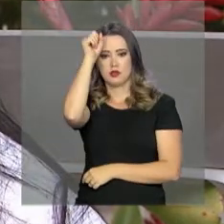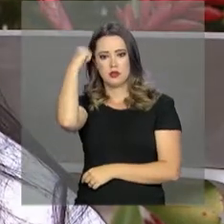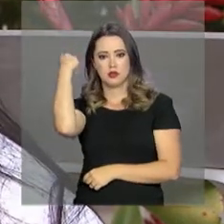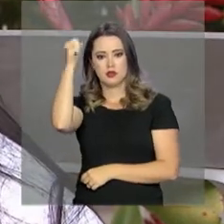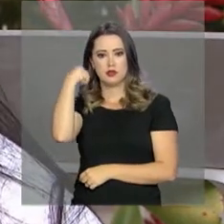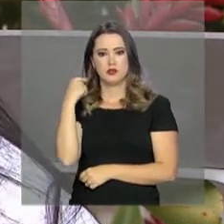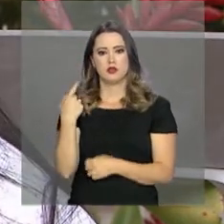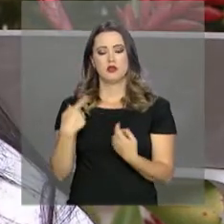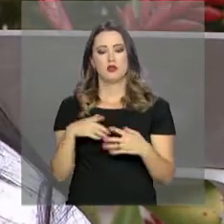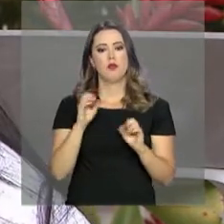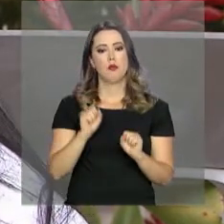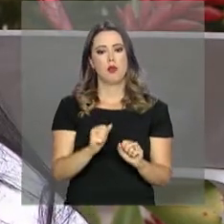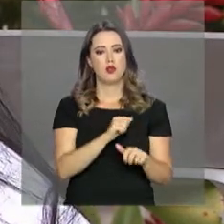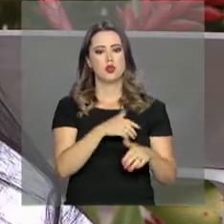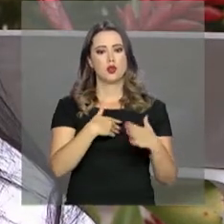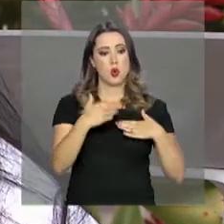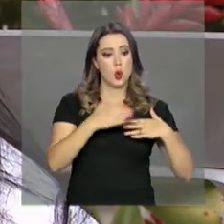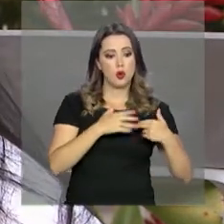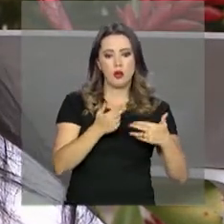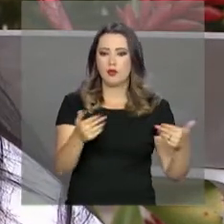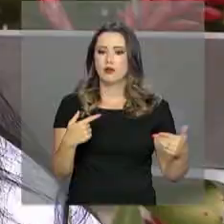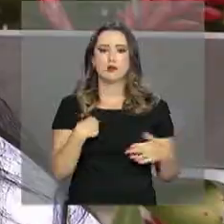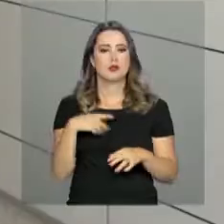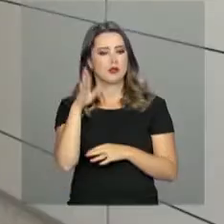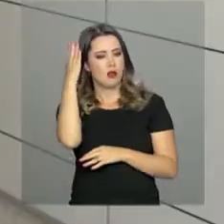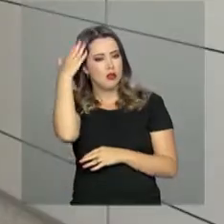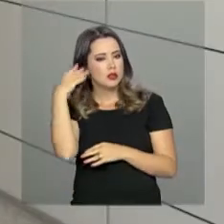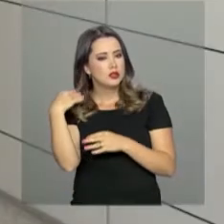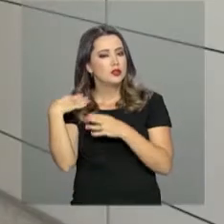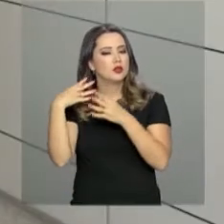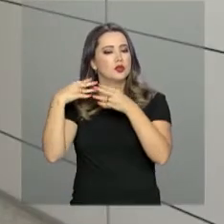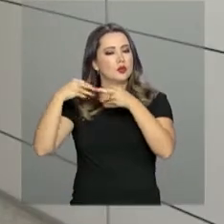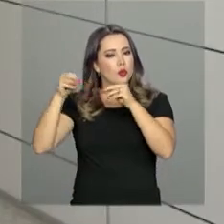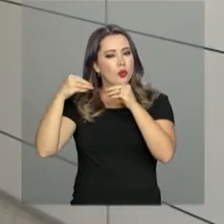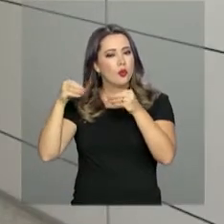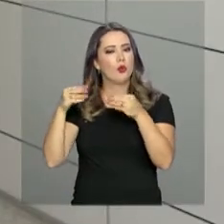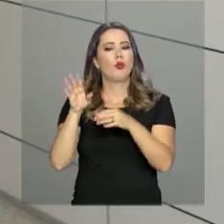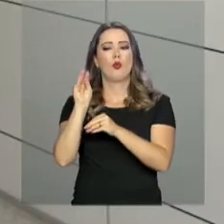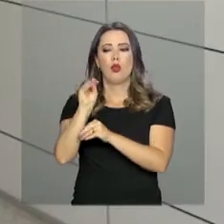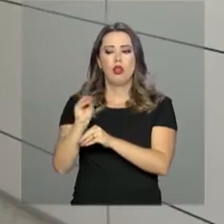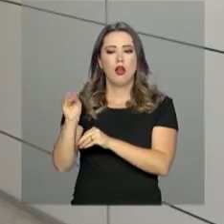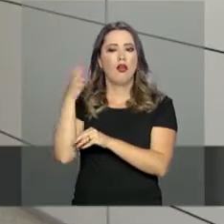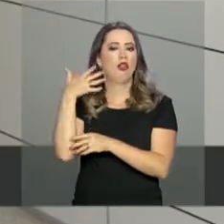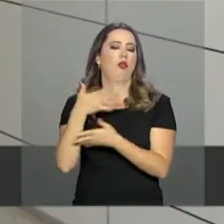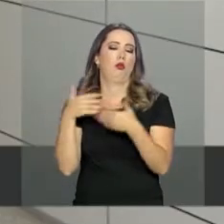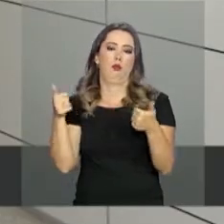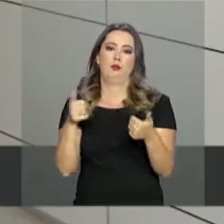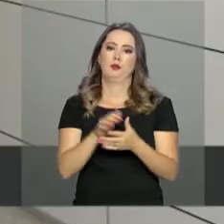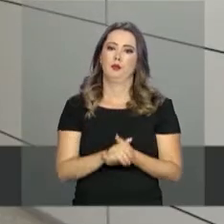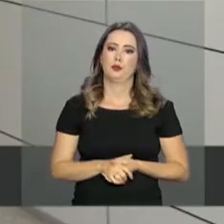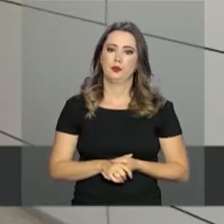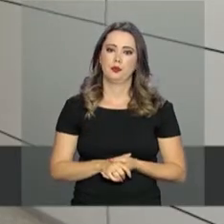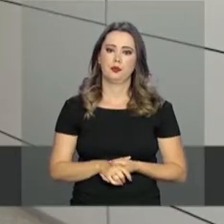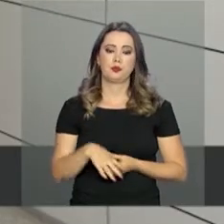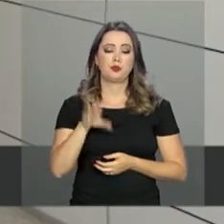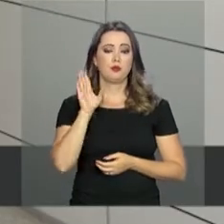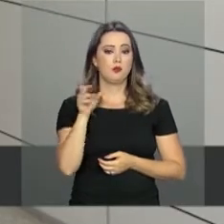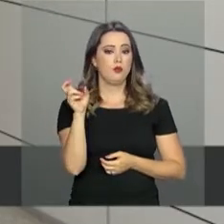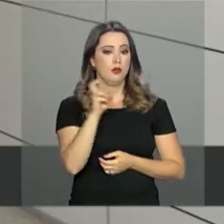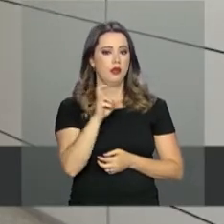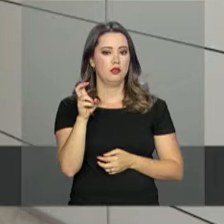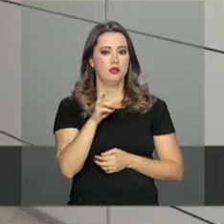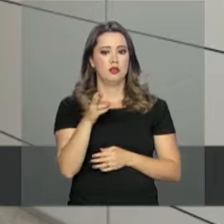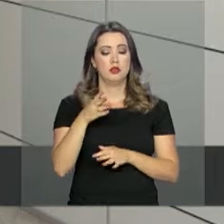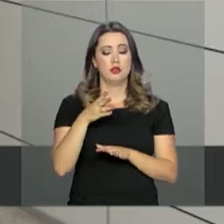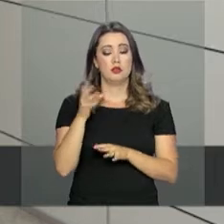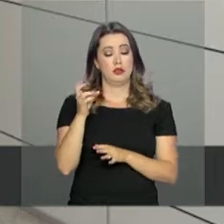a gente acha que pode fazer qualquer coisa mas é muito frágil agência nacional de vigilância sanitária divulgou a quinta edição do relatório de